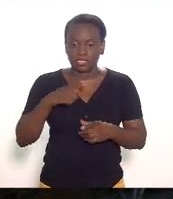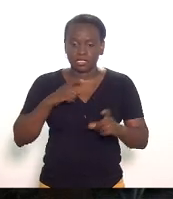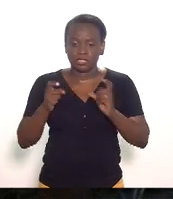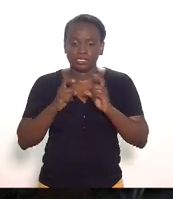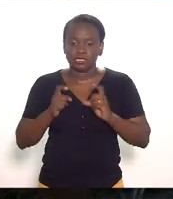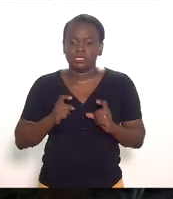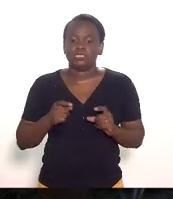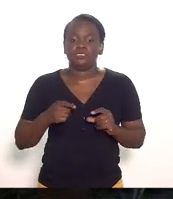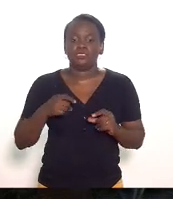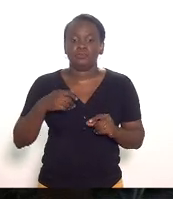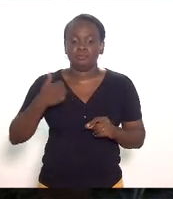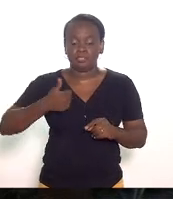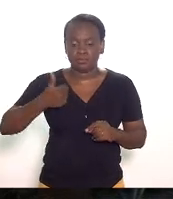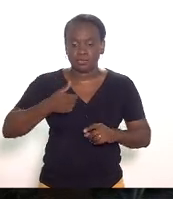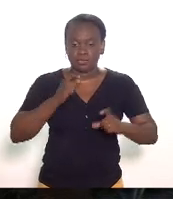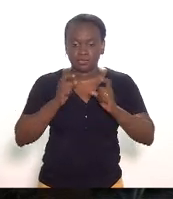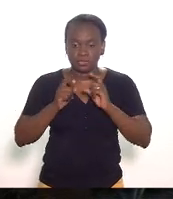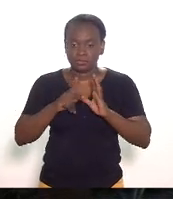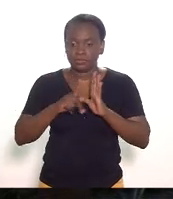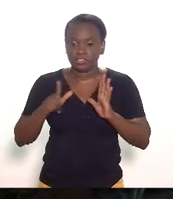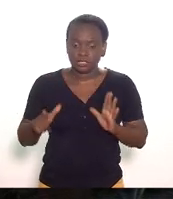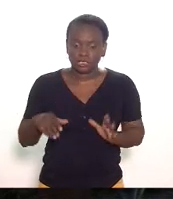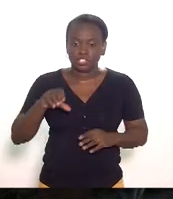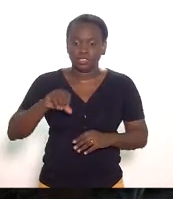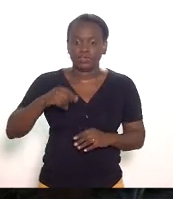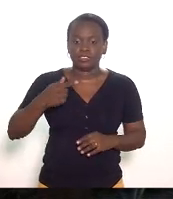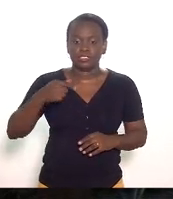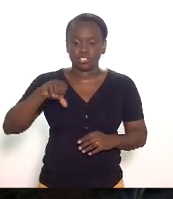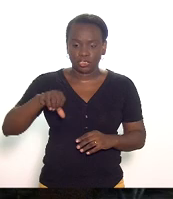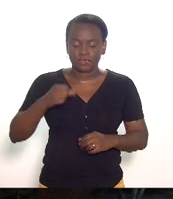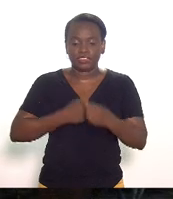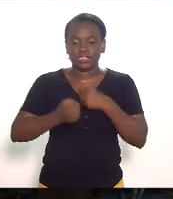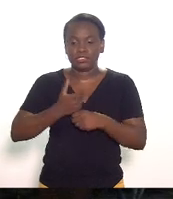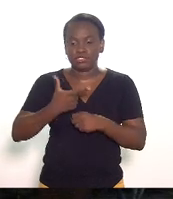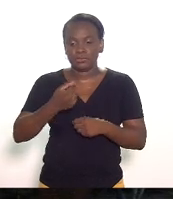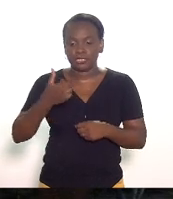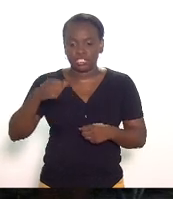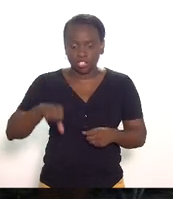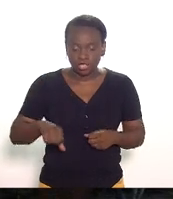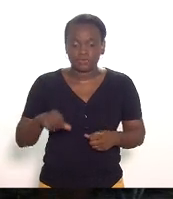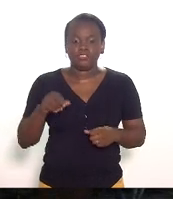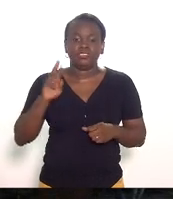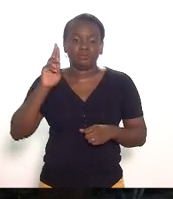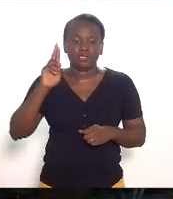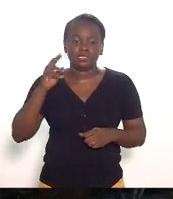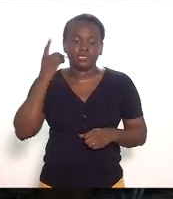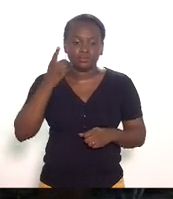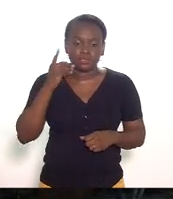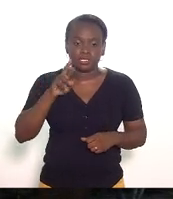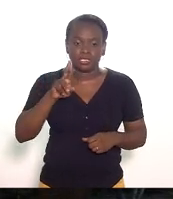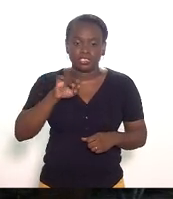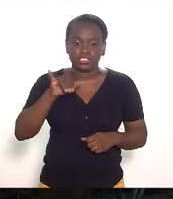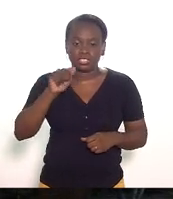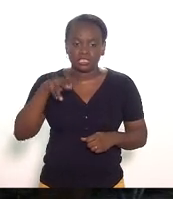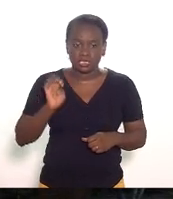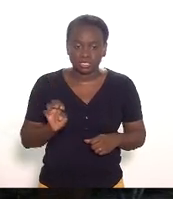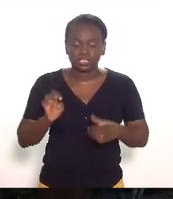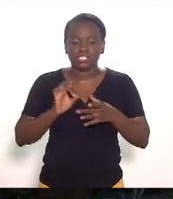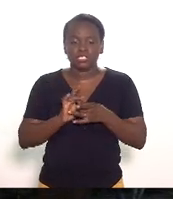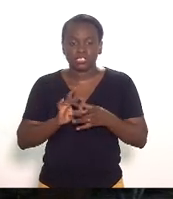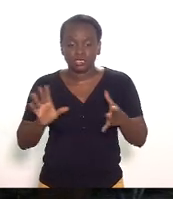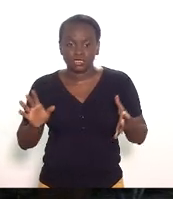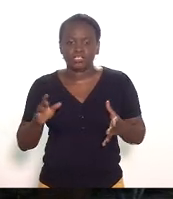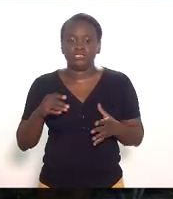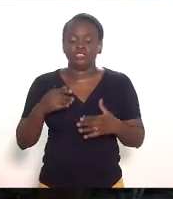em discussão, em primeira discussão, projeto de lei 979 de 19, de autoria da deputada enfermeira Rejane, que autoriza o Poder